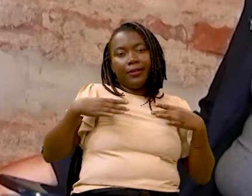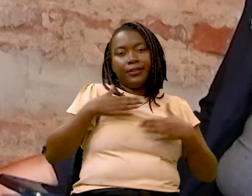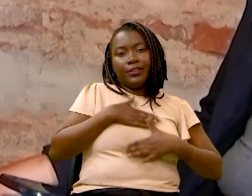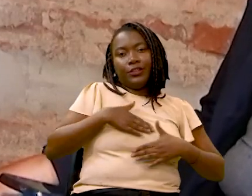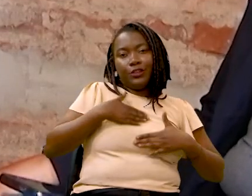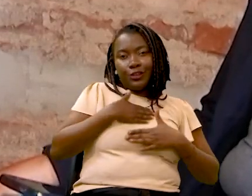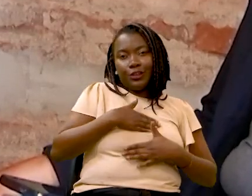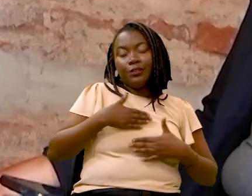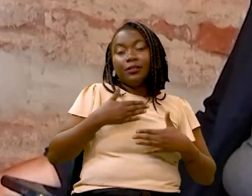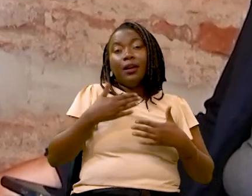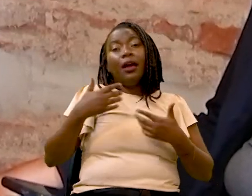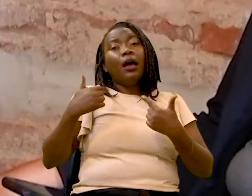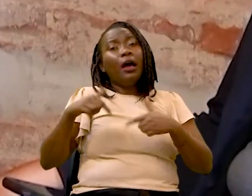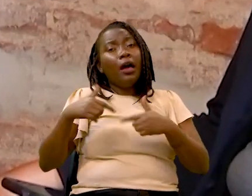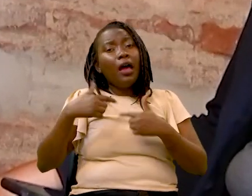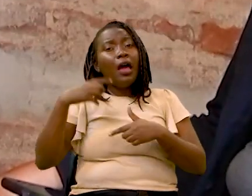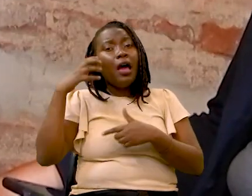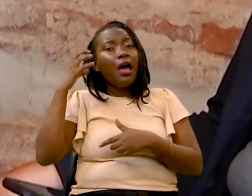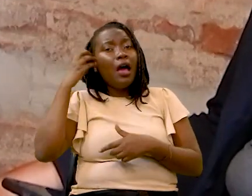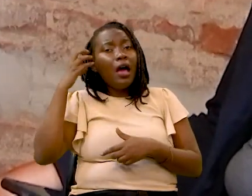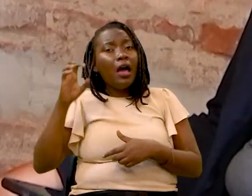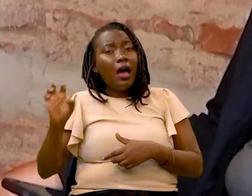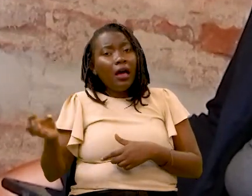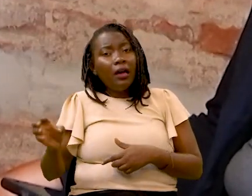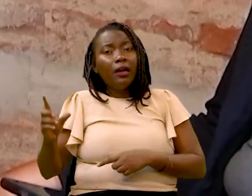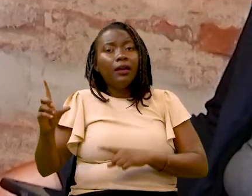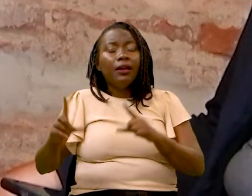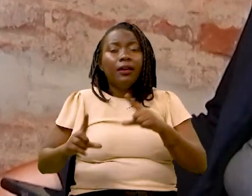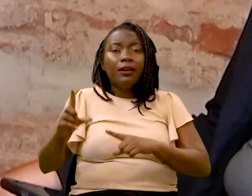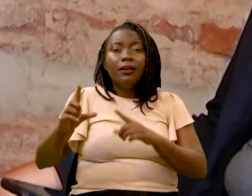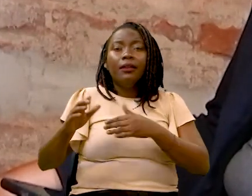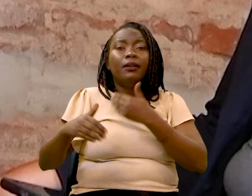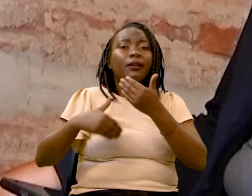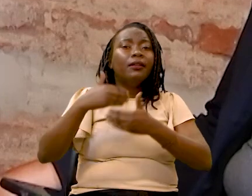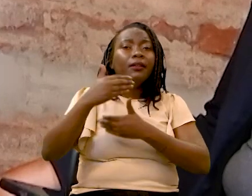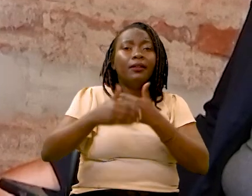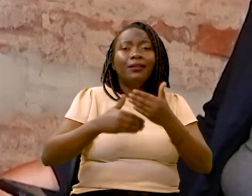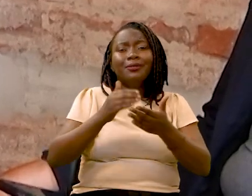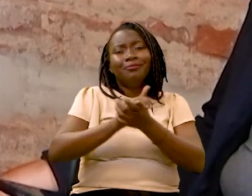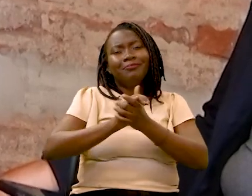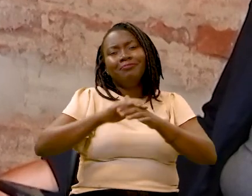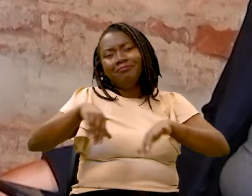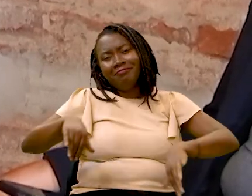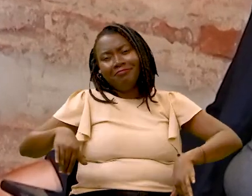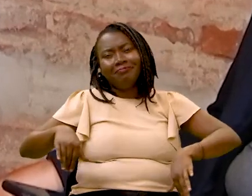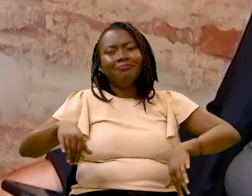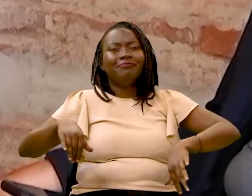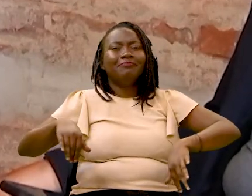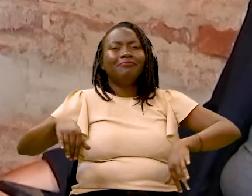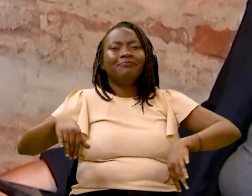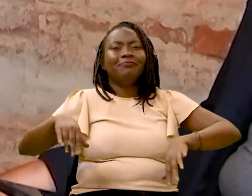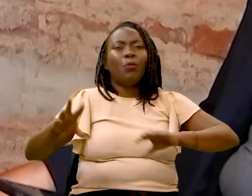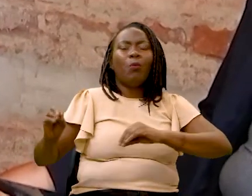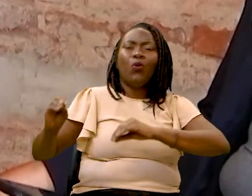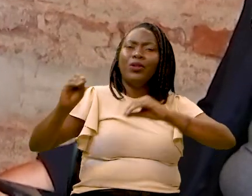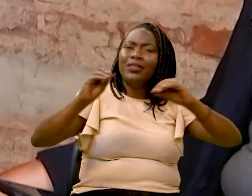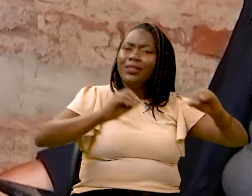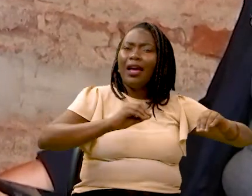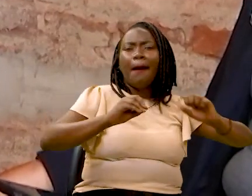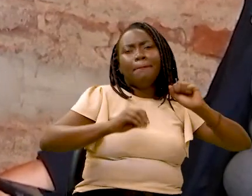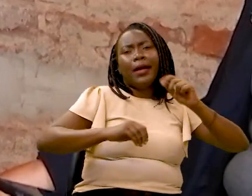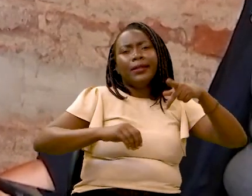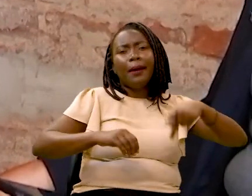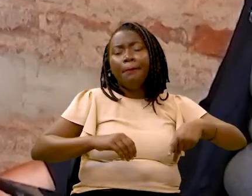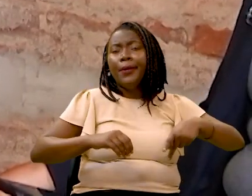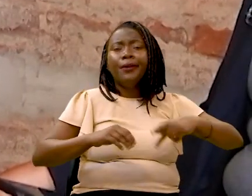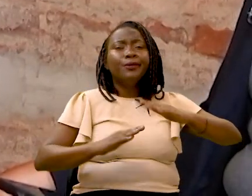televisão, trabalhava em televisão, em rádio, e aí foi numa separação, eu tinha me separado, mudado de apartamento,